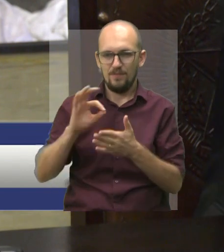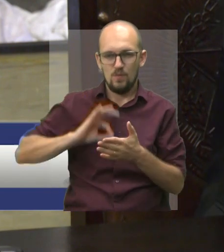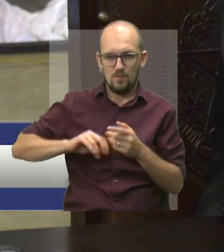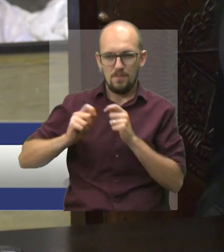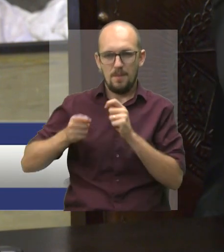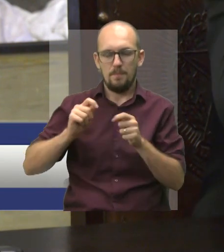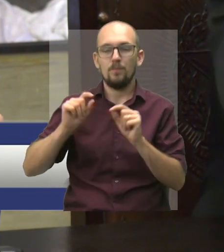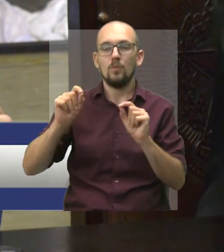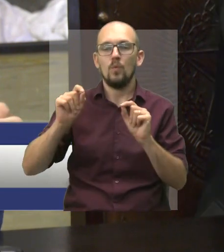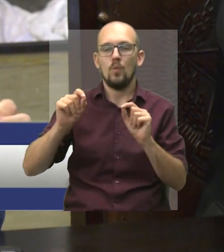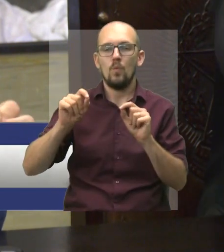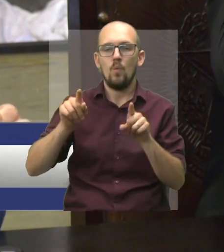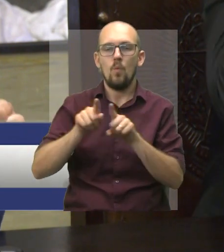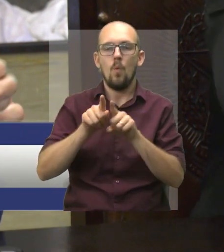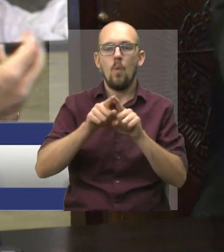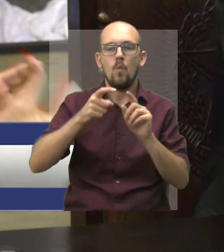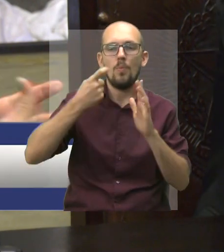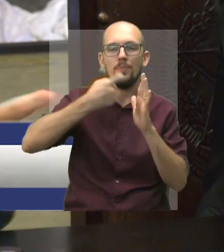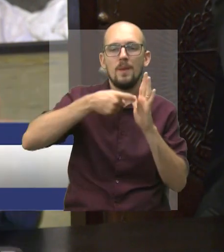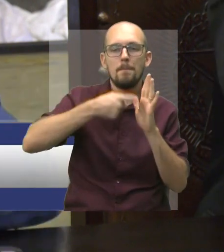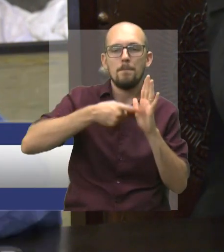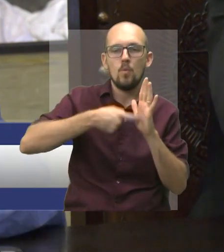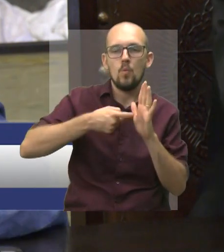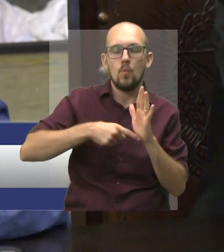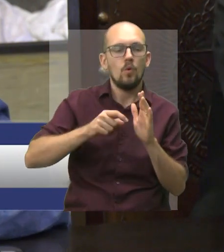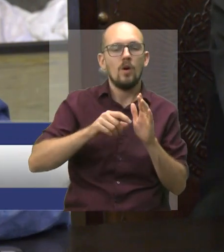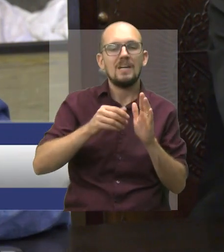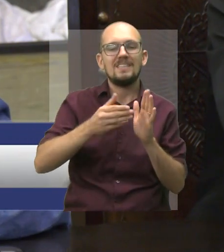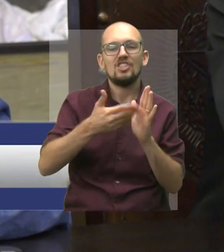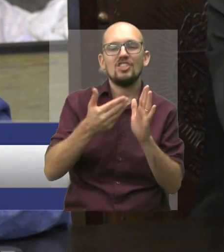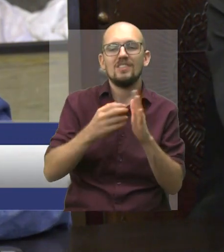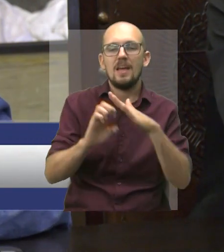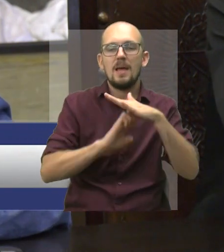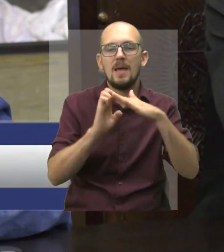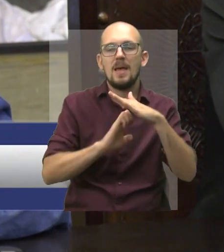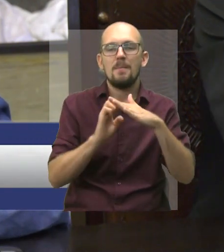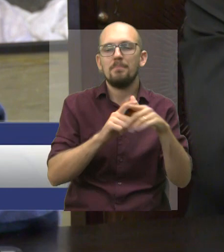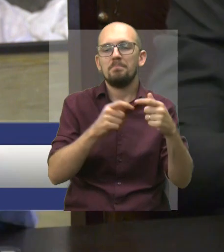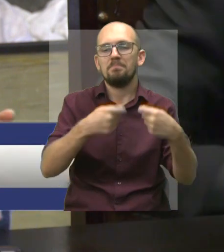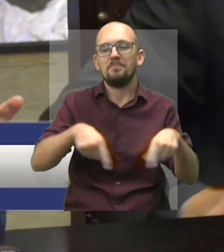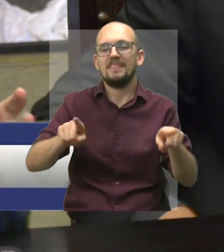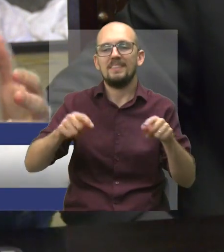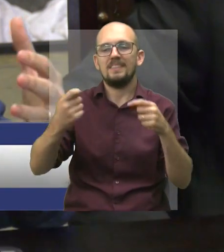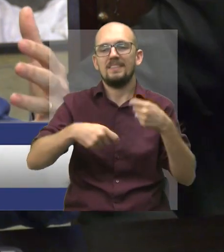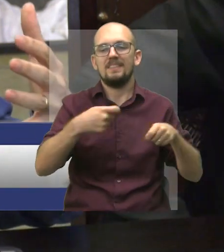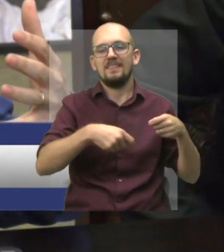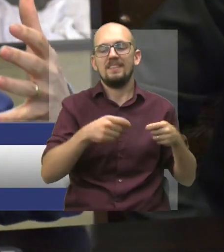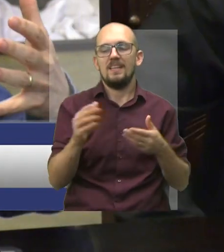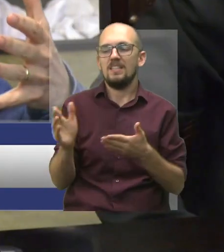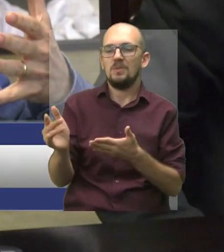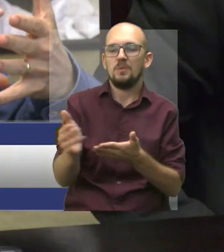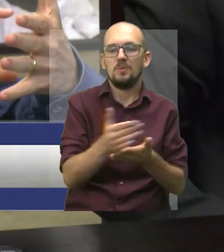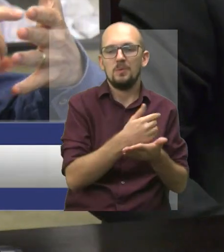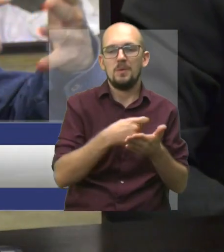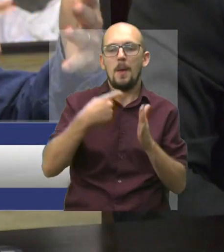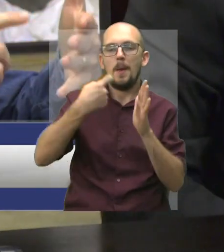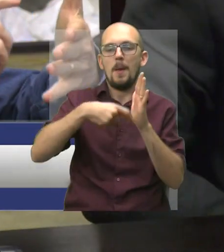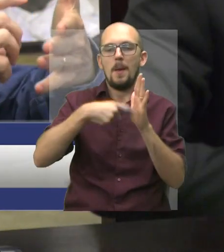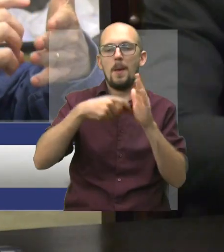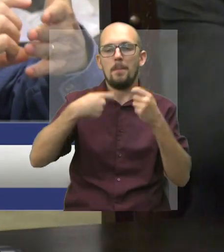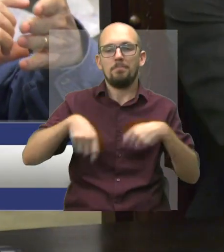não tributar de uma certa forma as empresas. Ou seja, toda empresa, né, se não